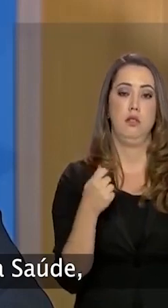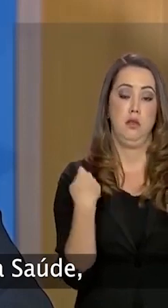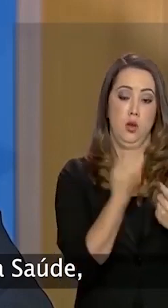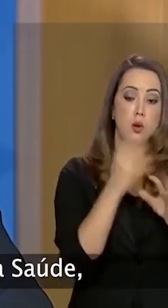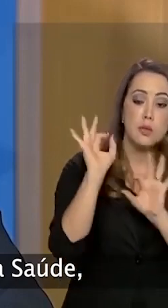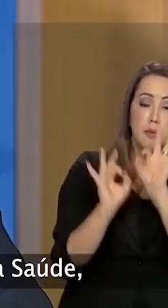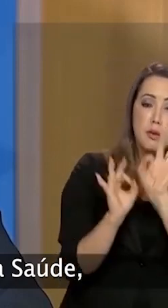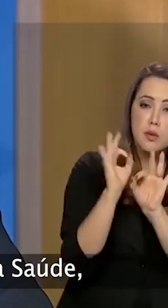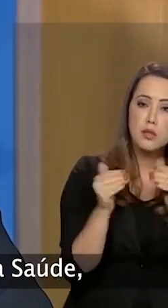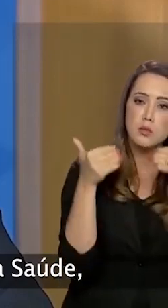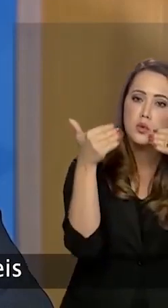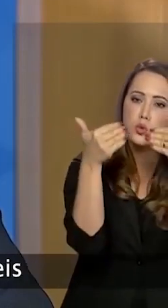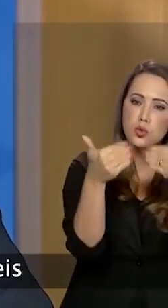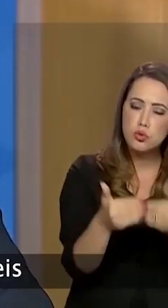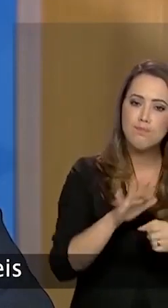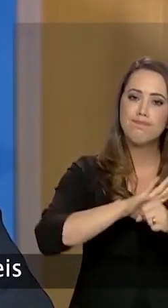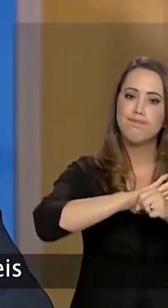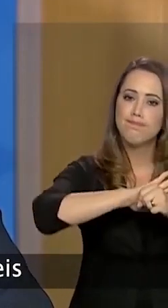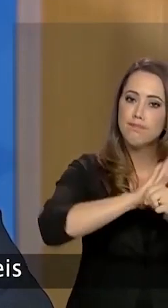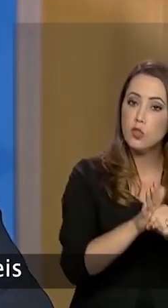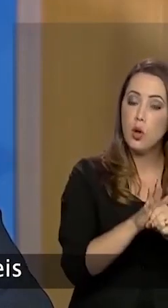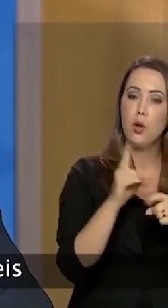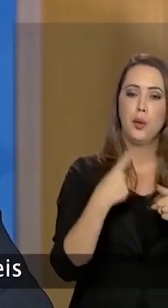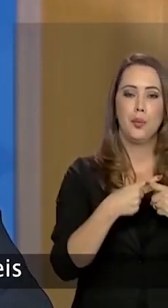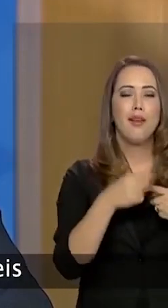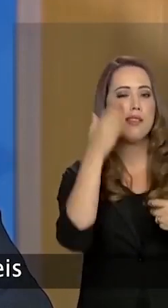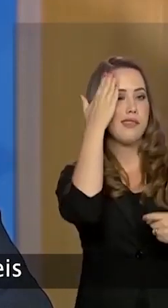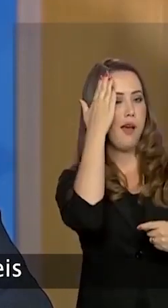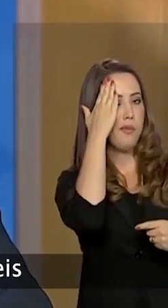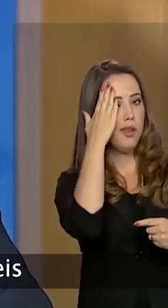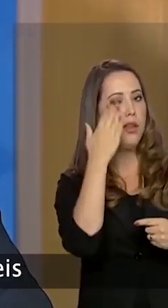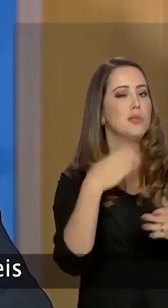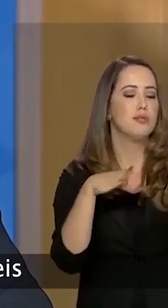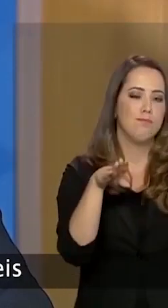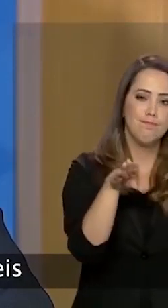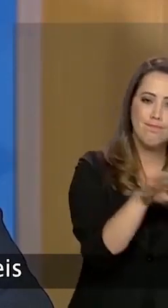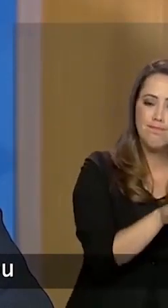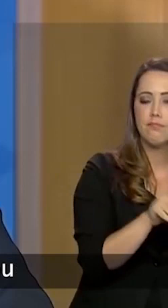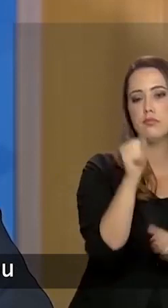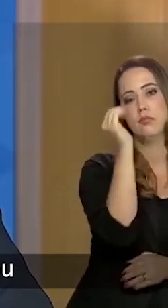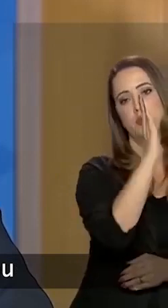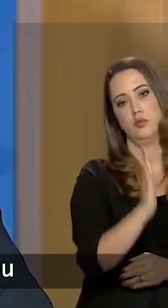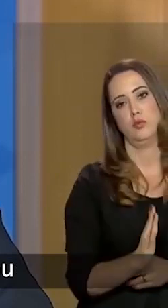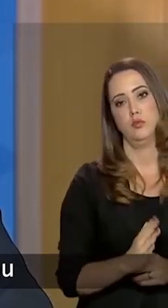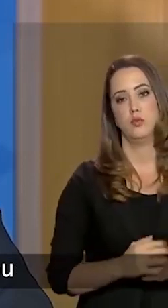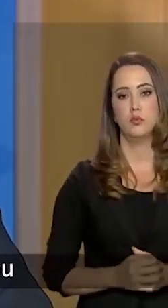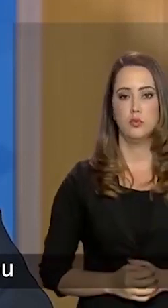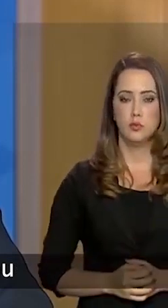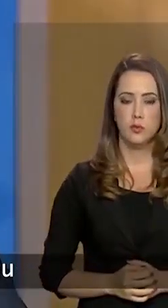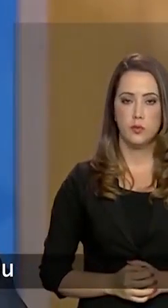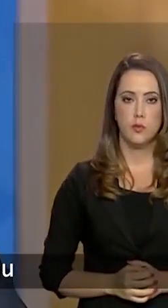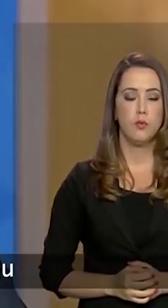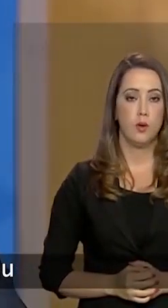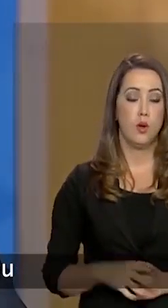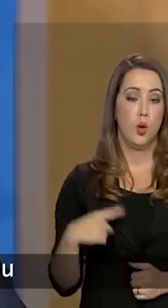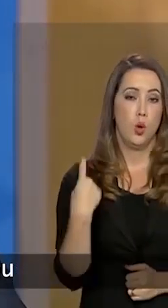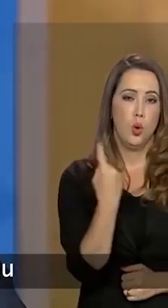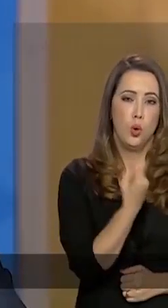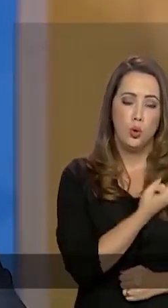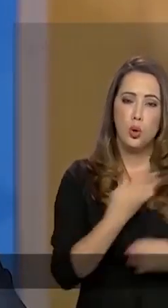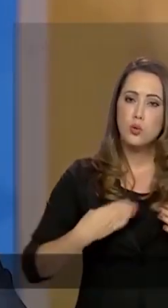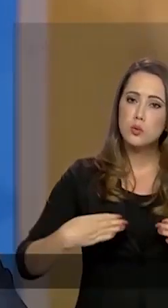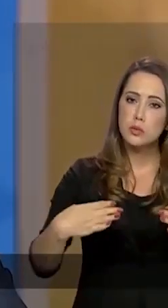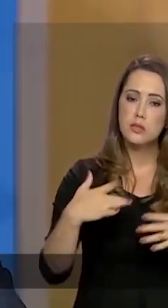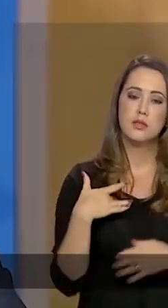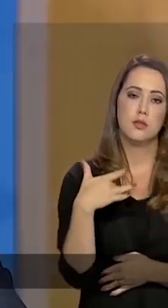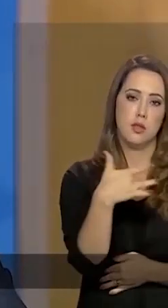da Organização Mundial da Saúde, as evidências científicas, as informações disponíveis e o bom senso mais simples, Bolsonaro minimizou